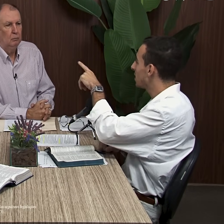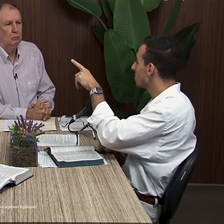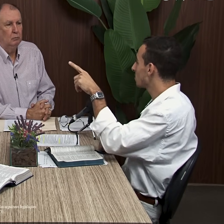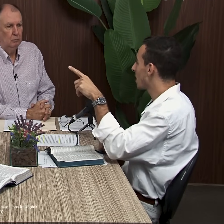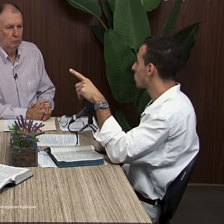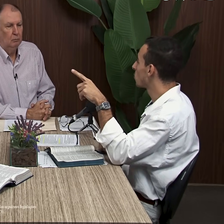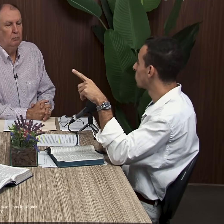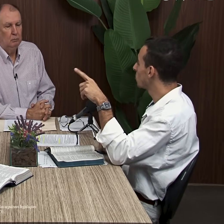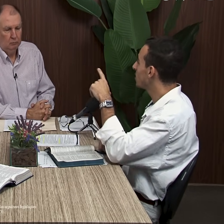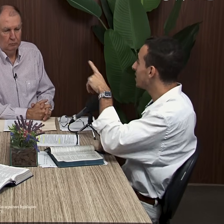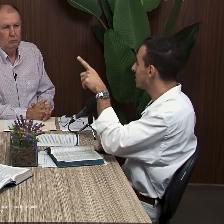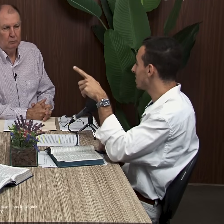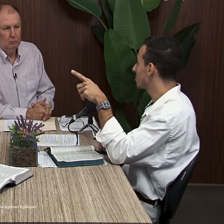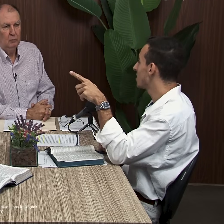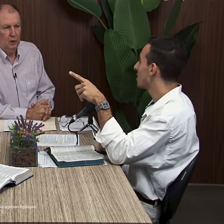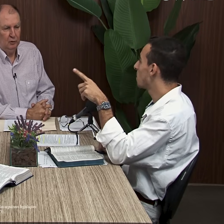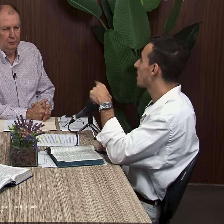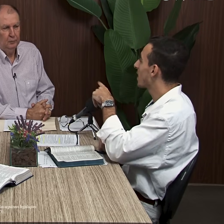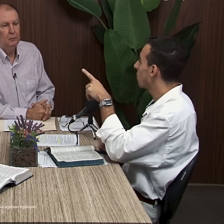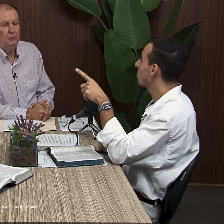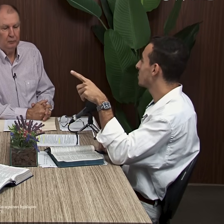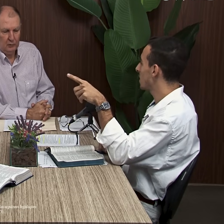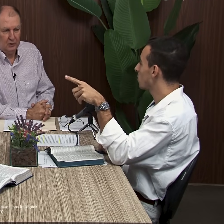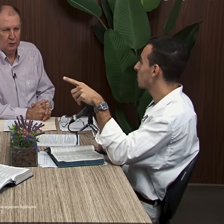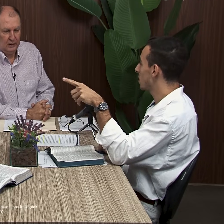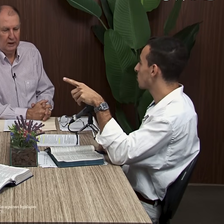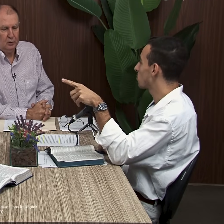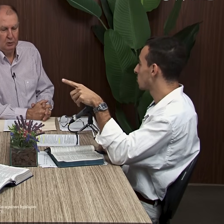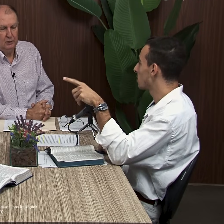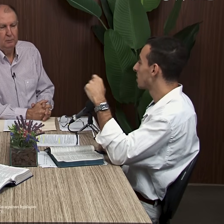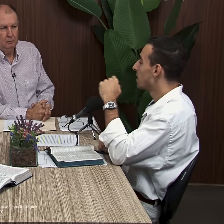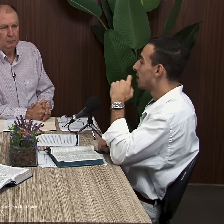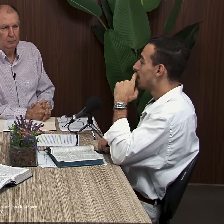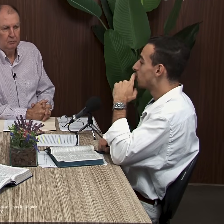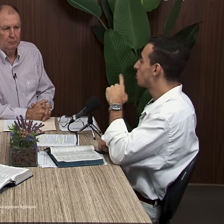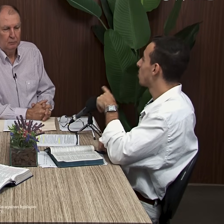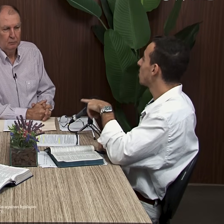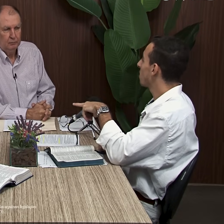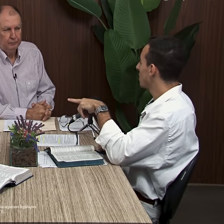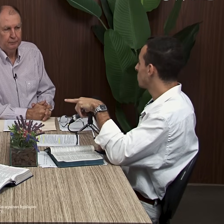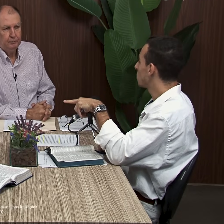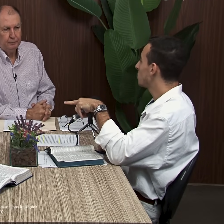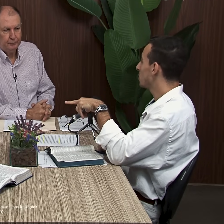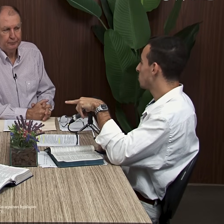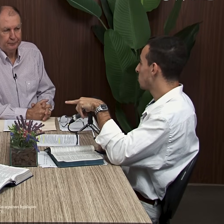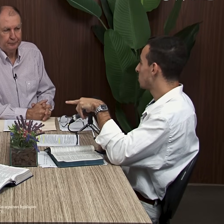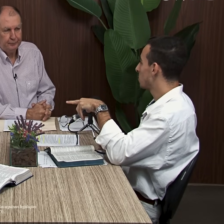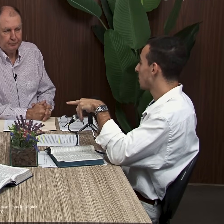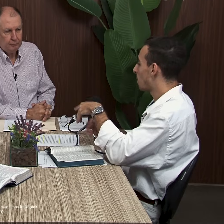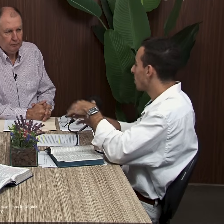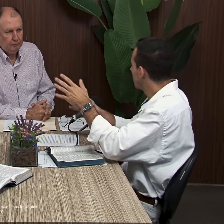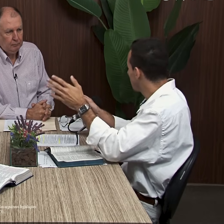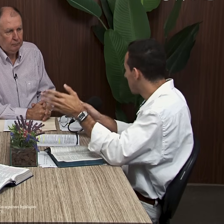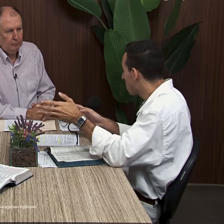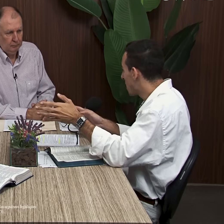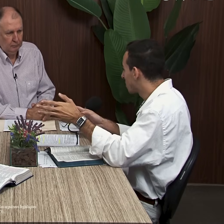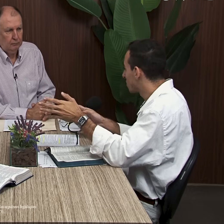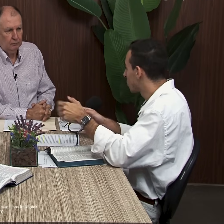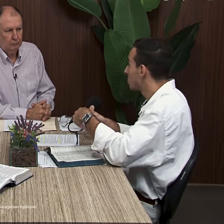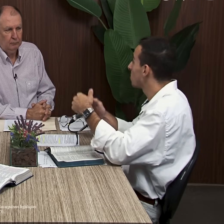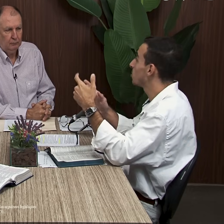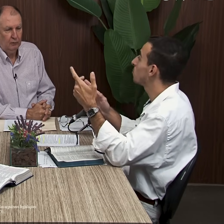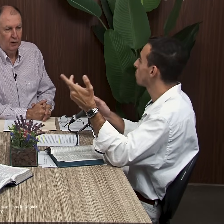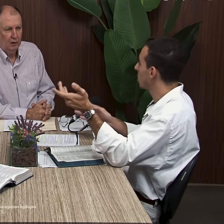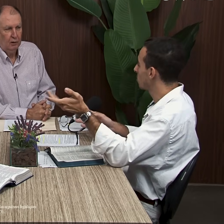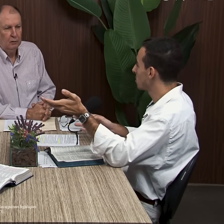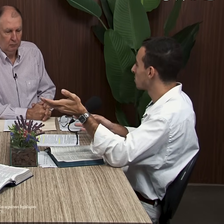para irem a todo mundo, ide e pregar o evangelho a toda criatura. E o Senhor, ele fala isso para os dias de hoje. A porta já está aberta,